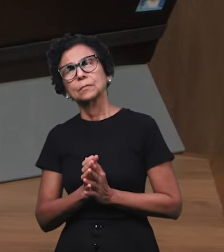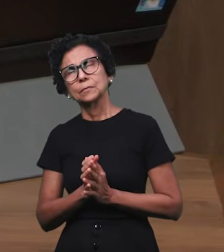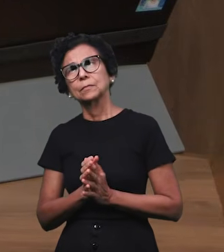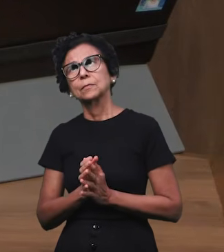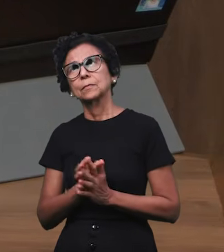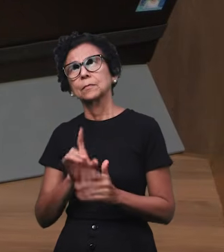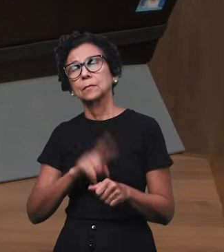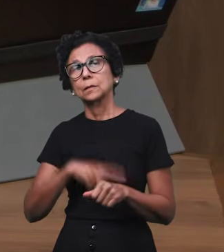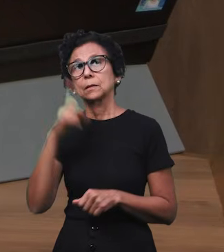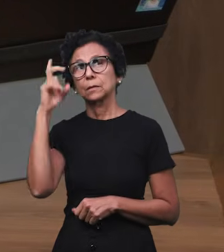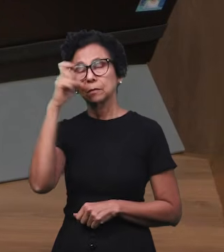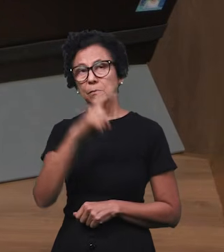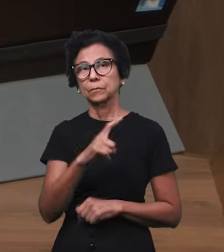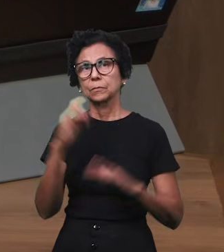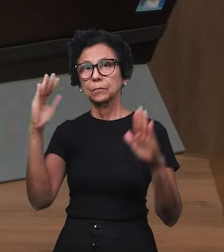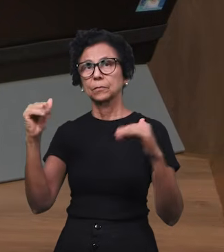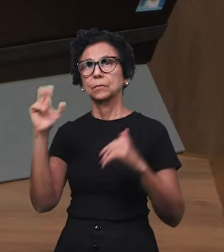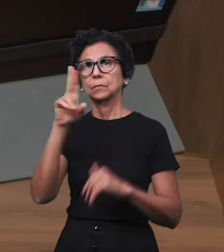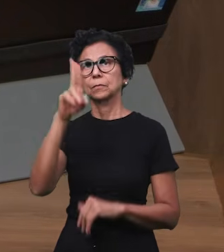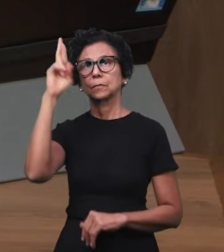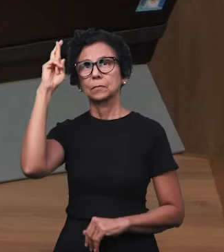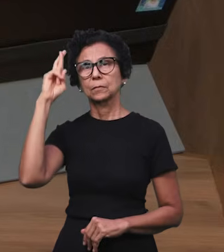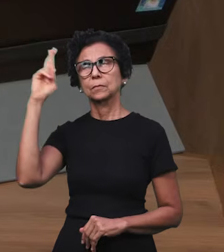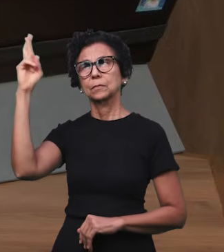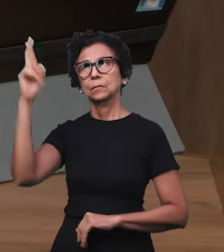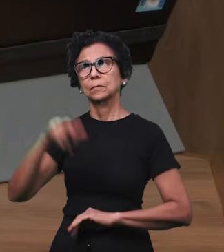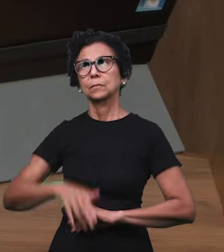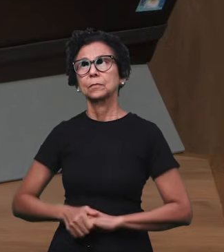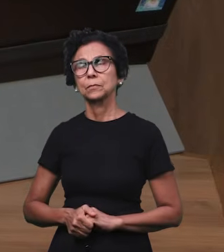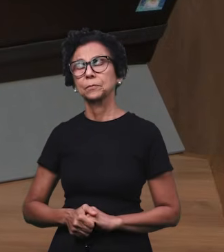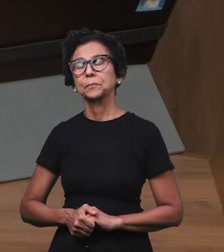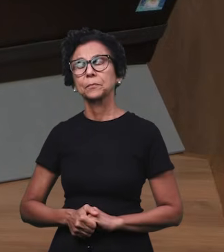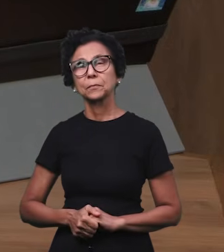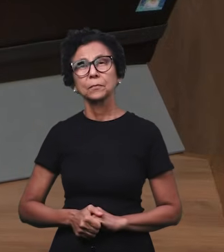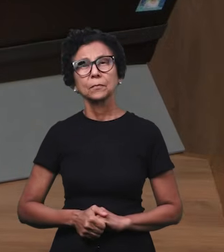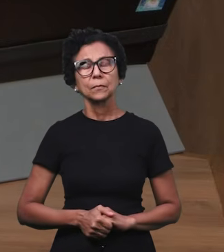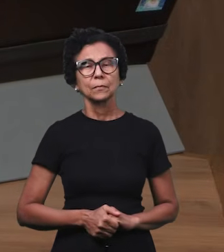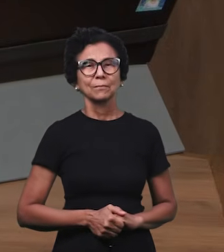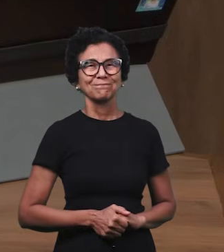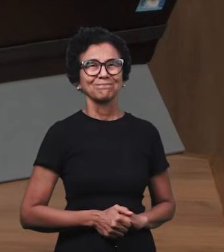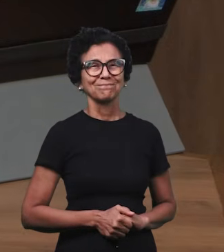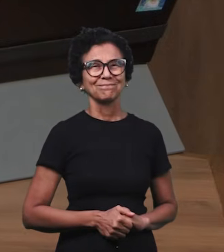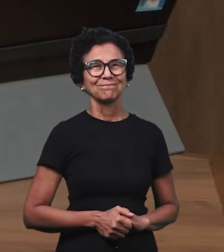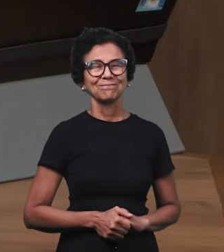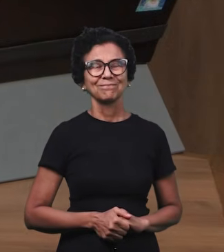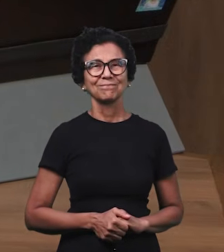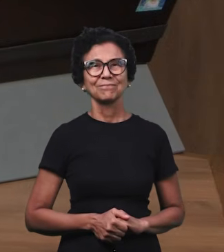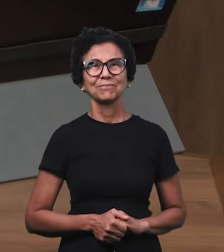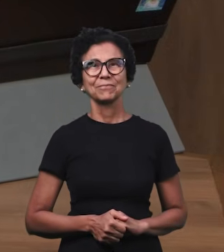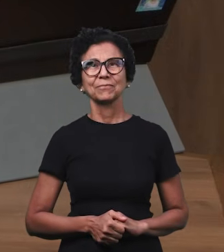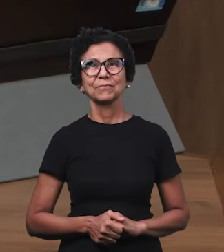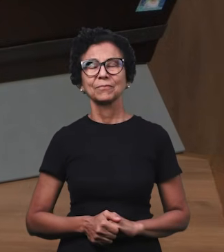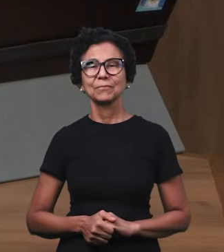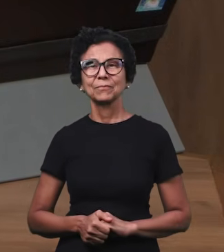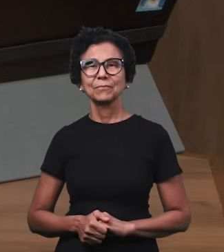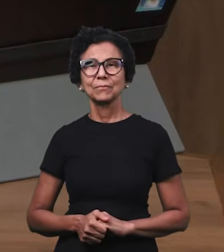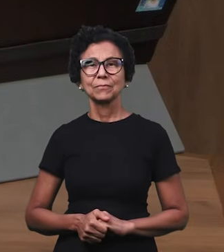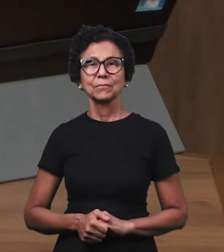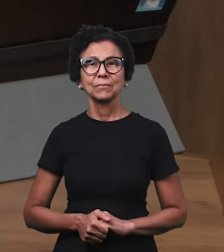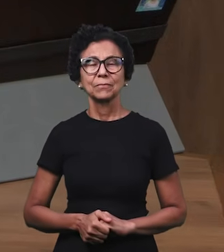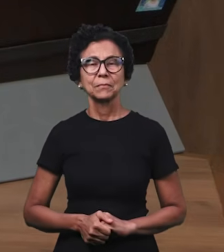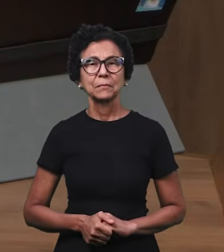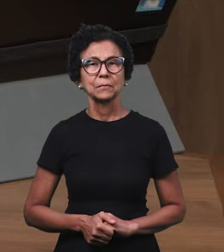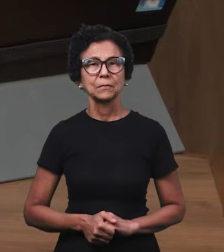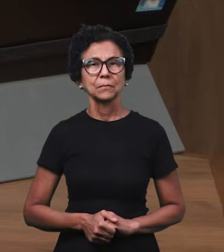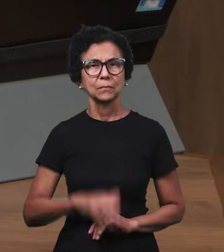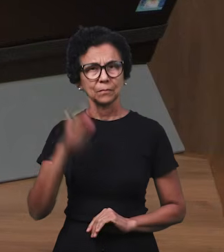eu louvarei o Senhor pelos conselhos de Deus. Olha, você que ficou até aqui, que